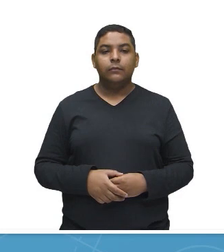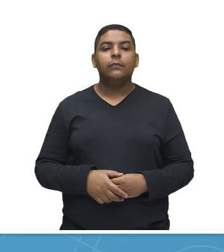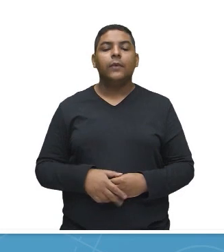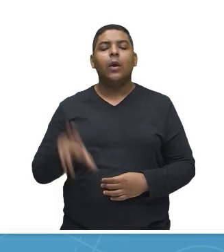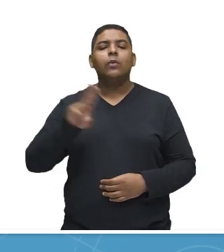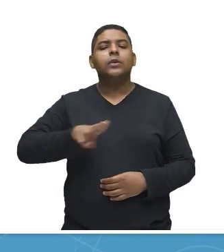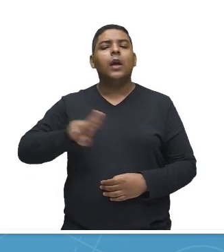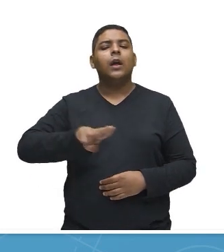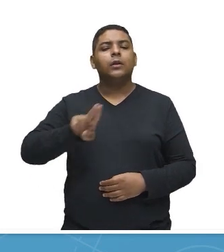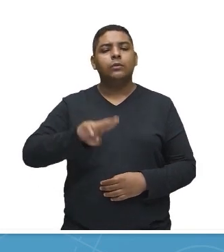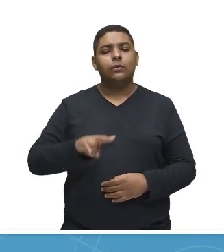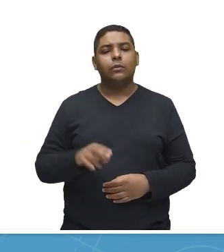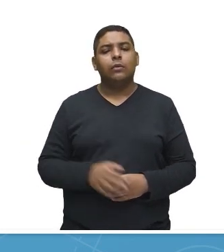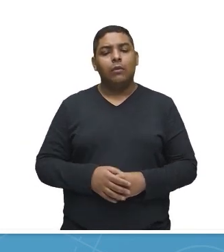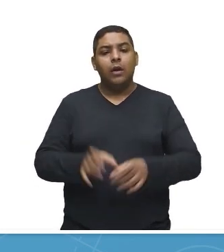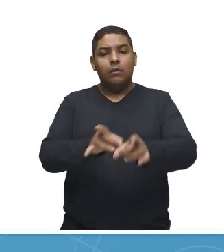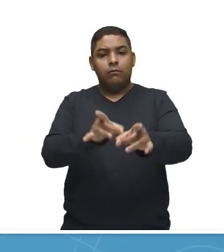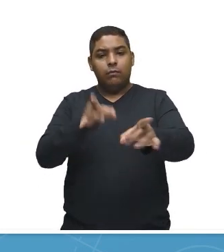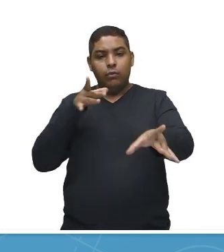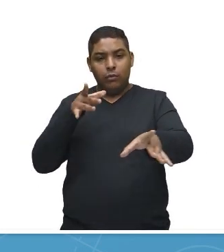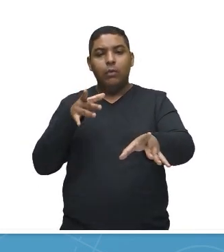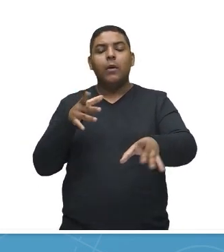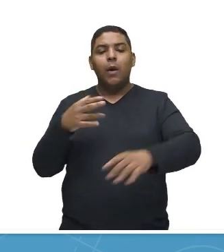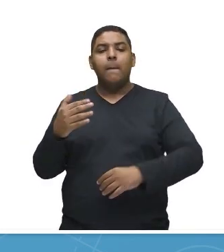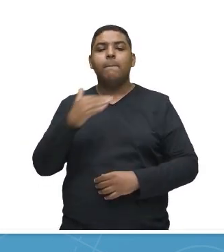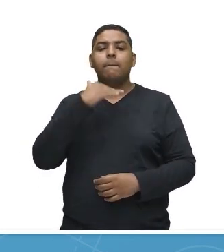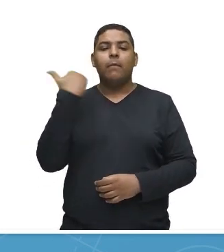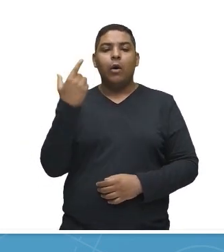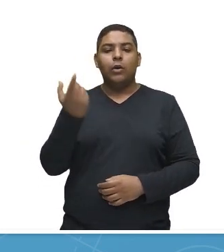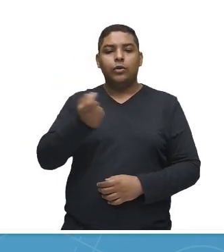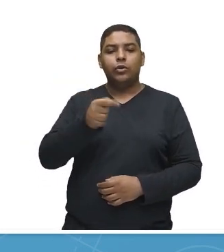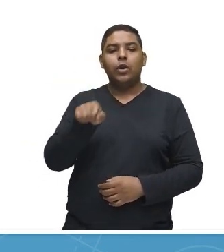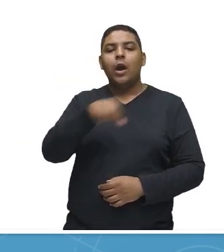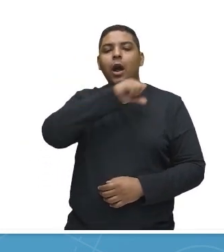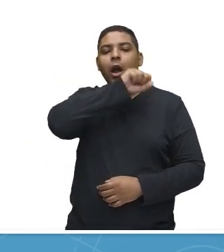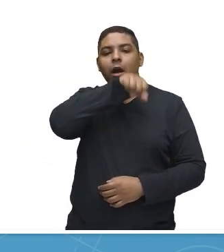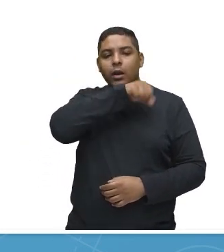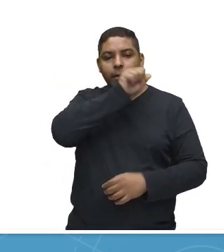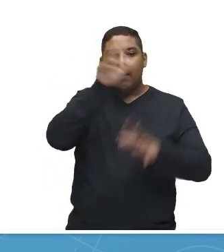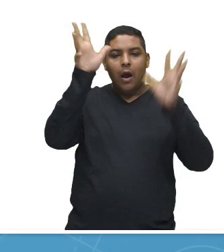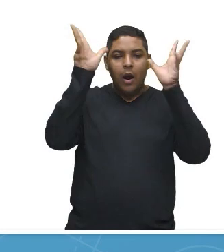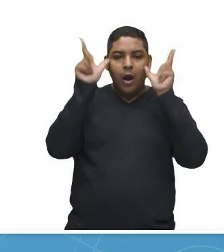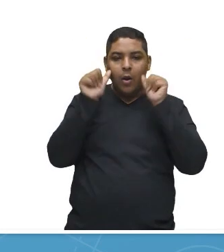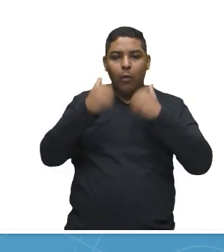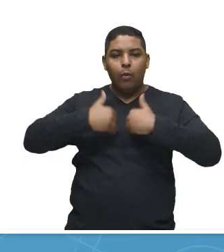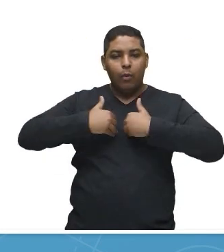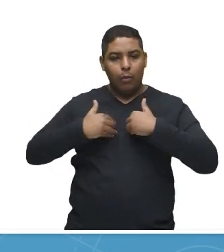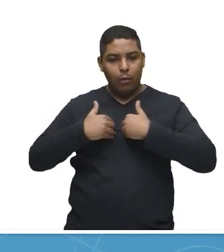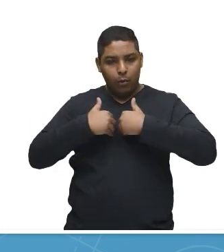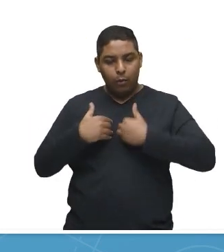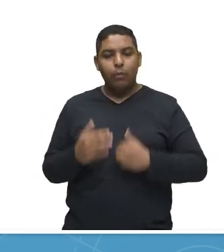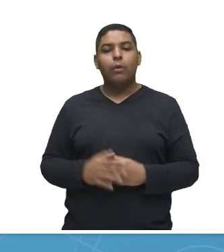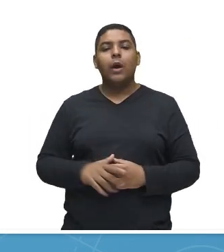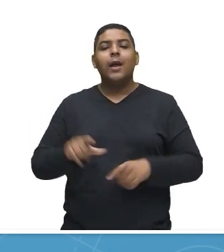são utilizados nas caças dos animais, tá bom? E também, né, para proteção ali da tribo. Então, olha